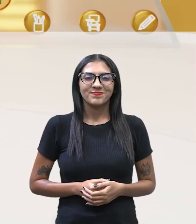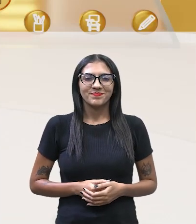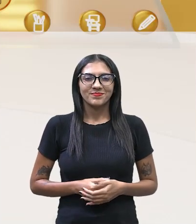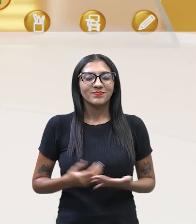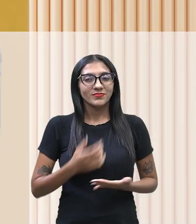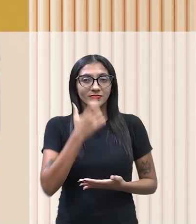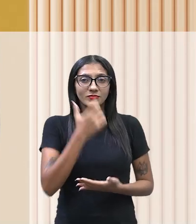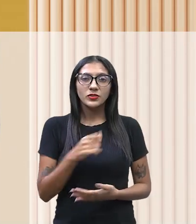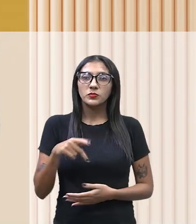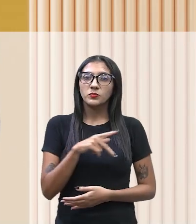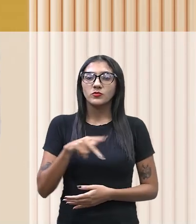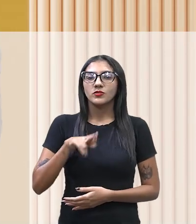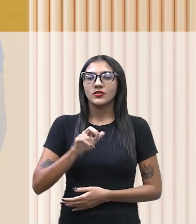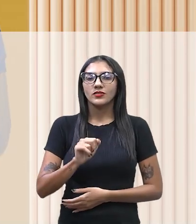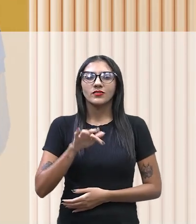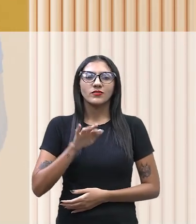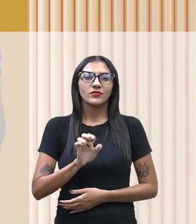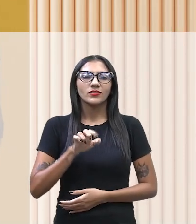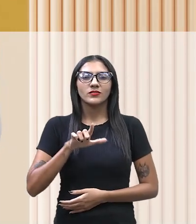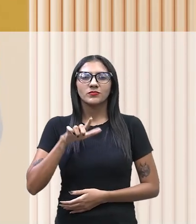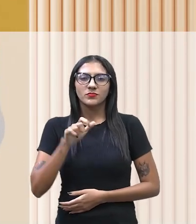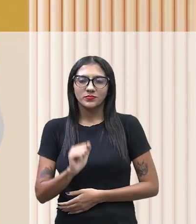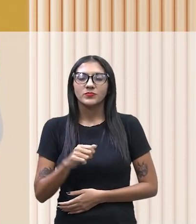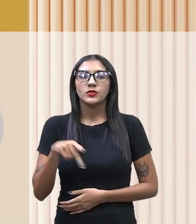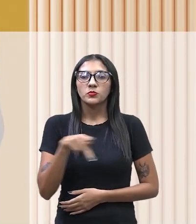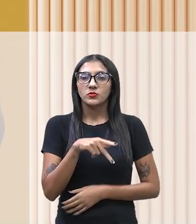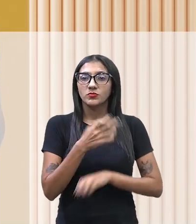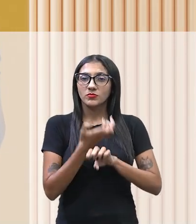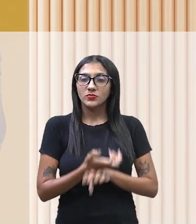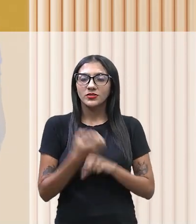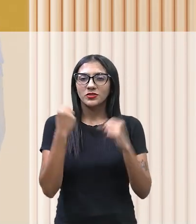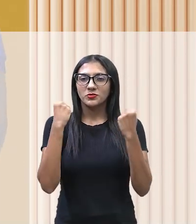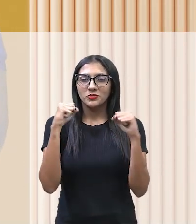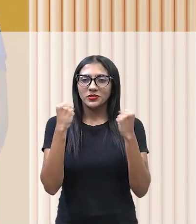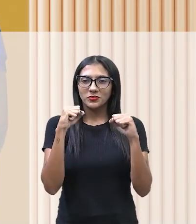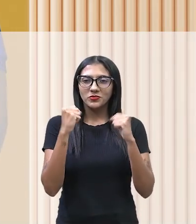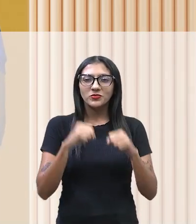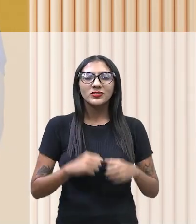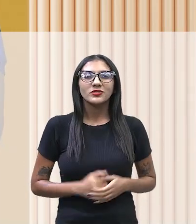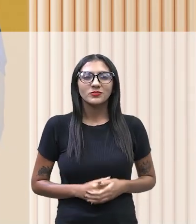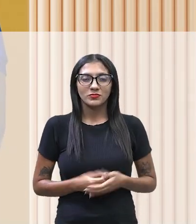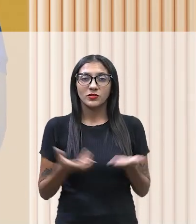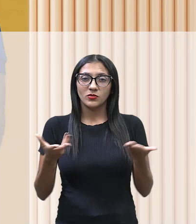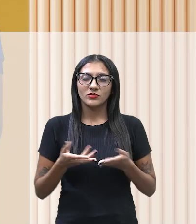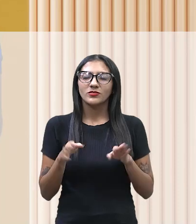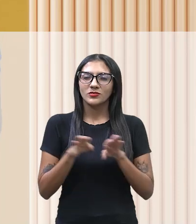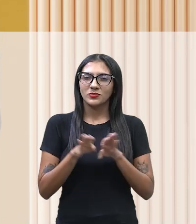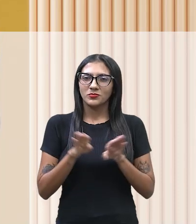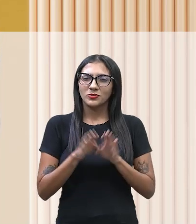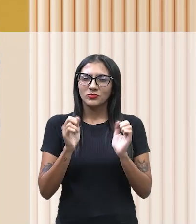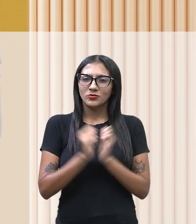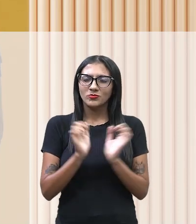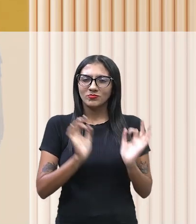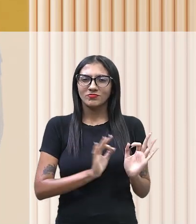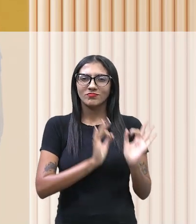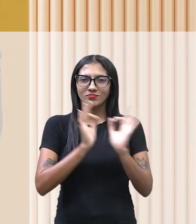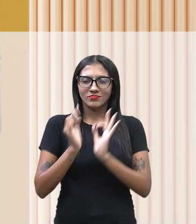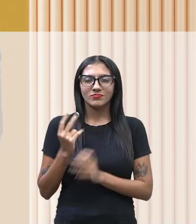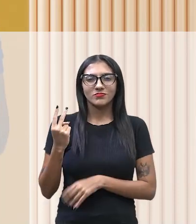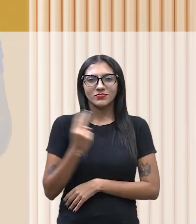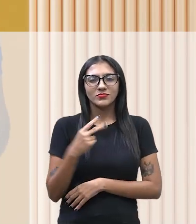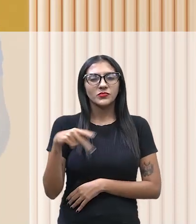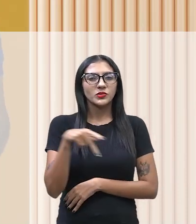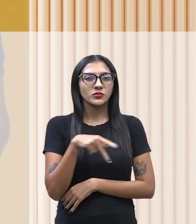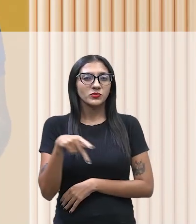Eu sou a professora Rafaela Pinheiro, professora do componente de Educação Física. Estou aqui com vocês, juntamente com a professora Vanessa,